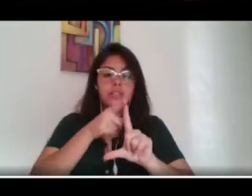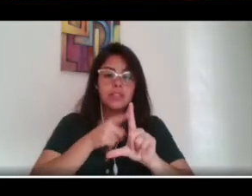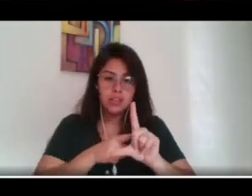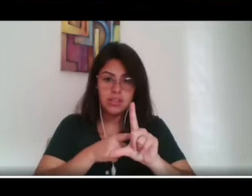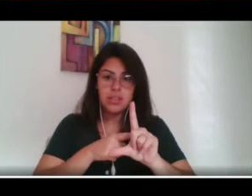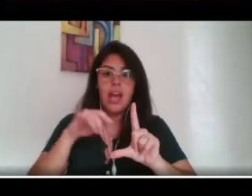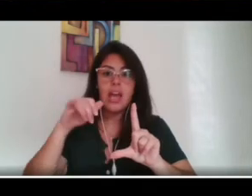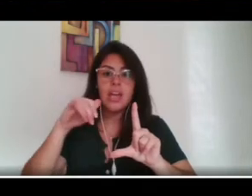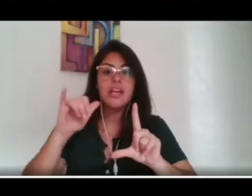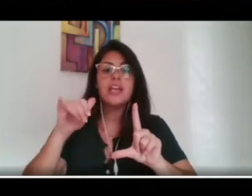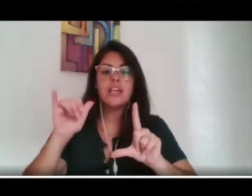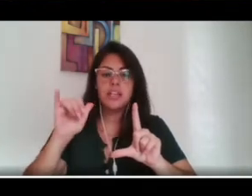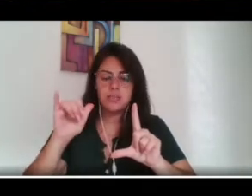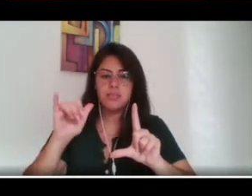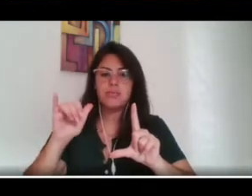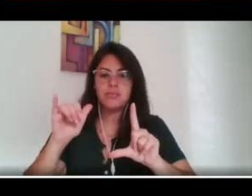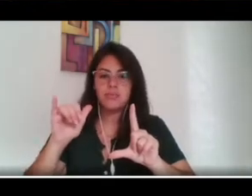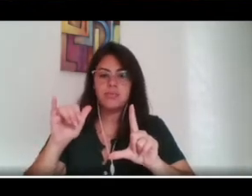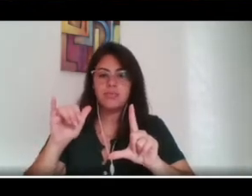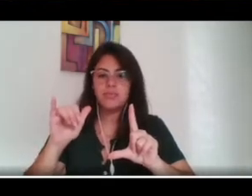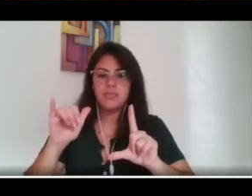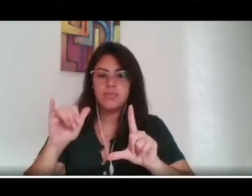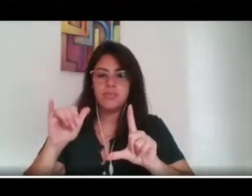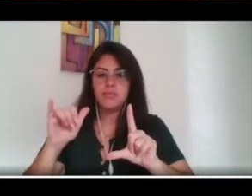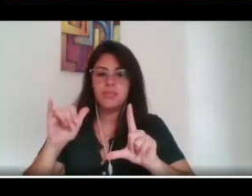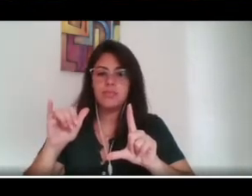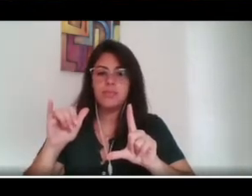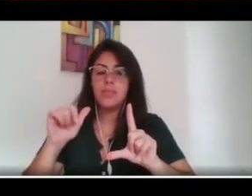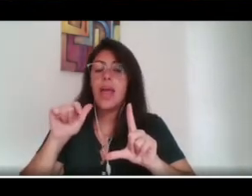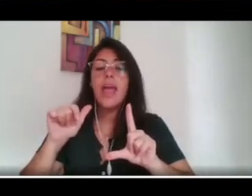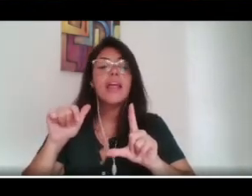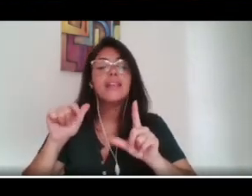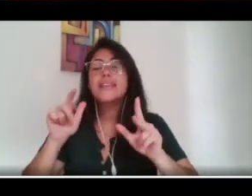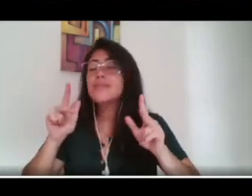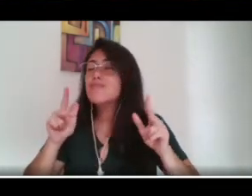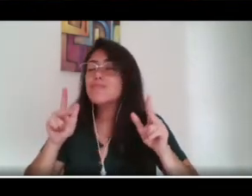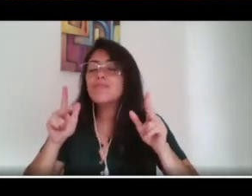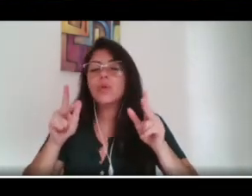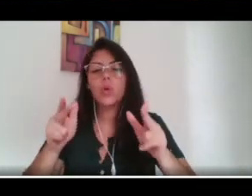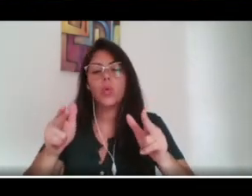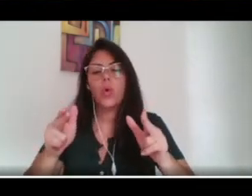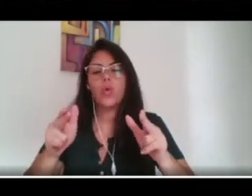ele é igualzinho ao movimento de queda livre do grilo C.